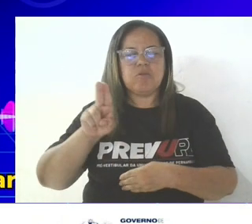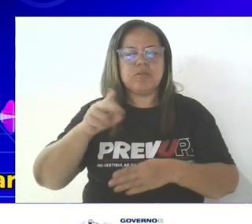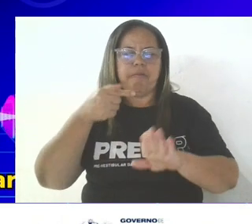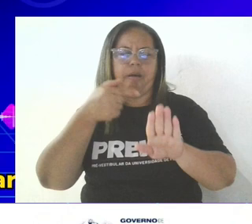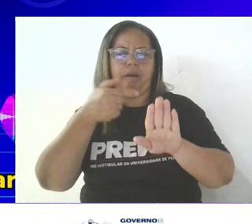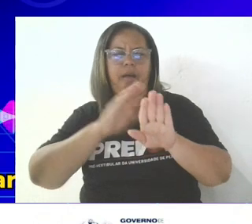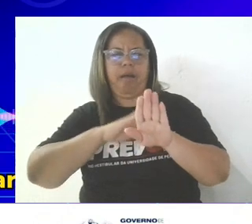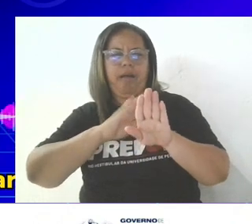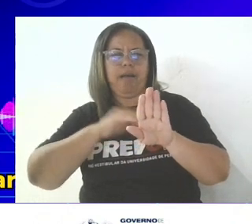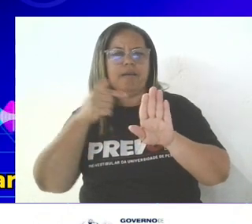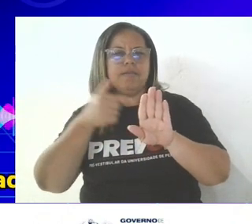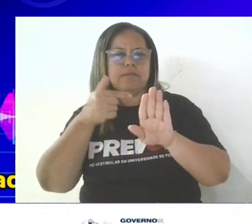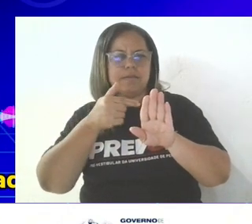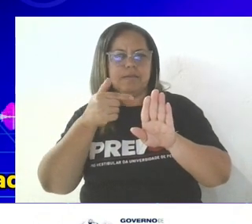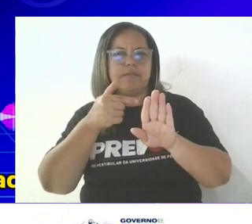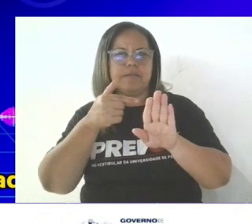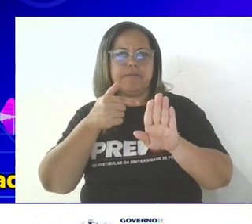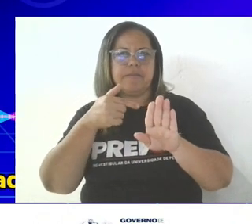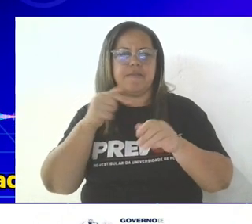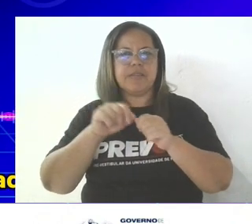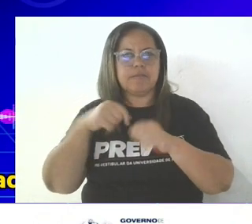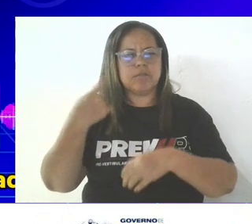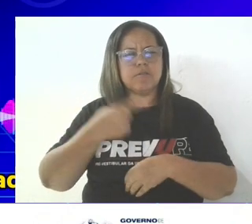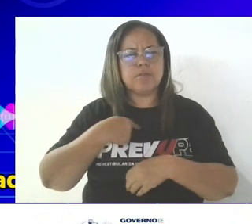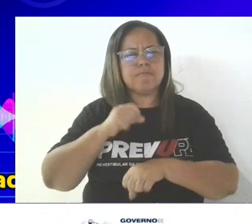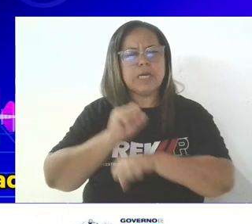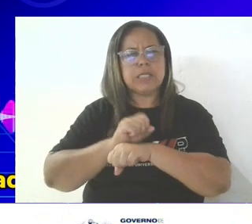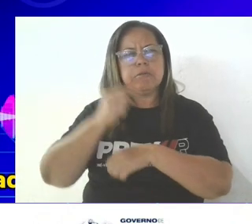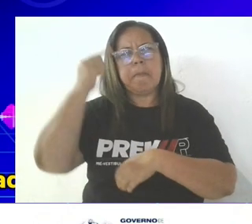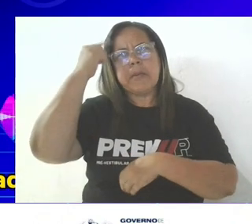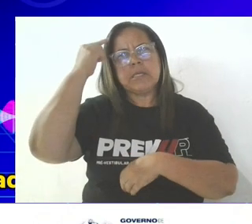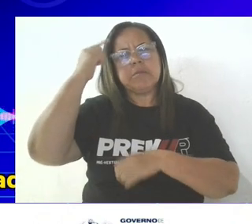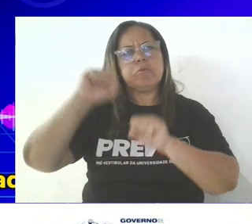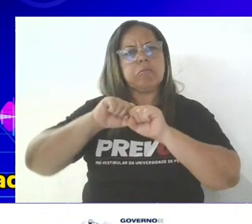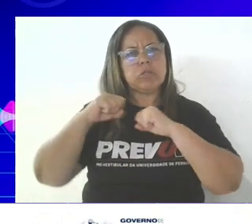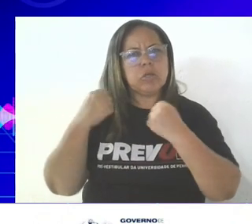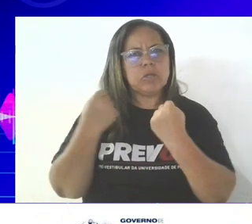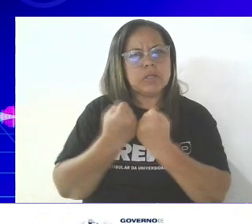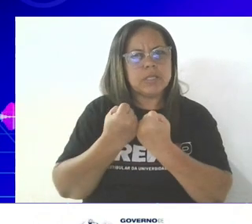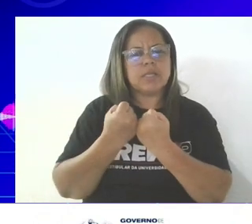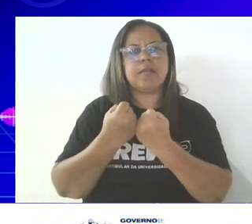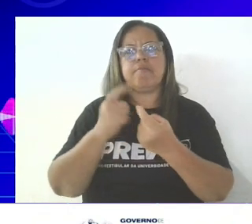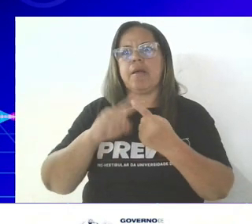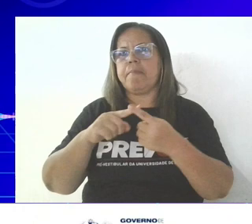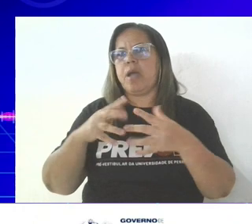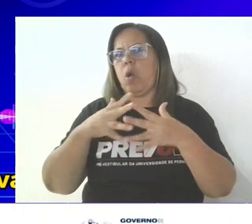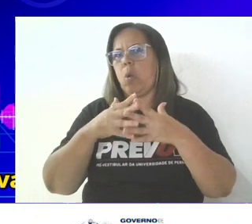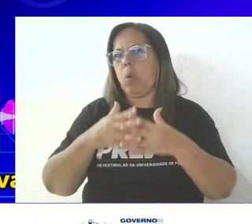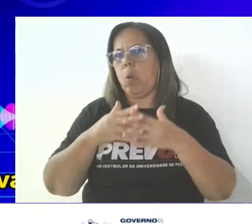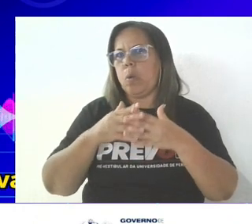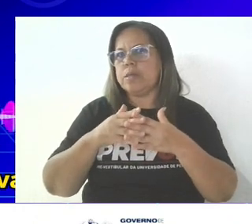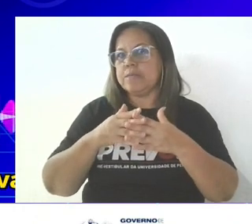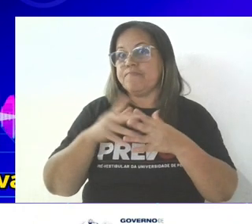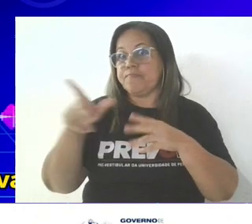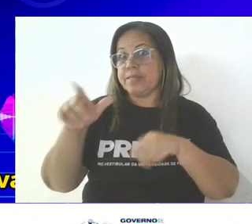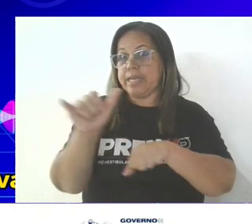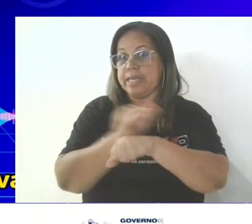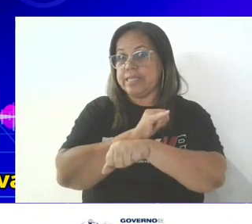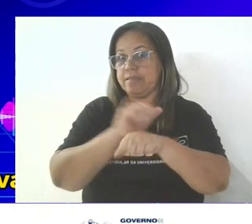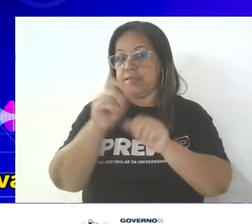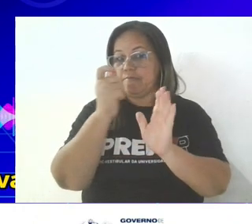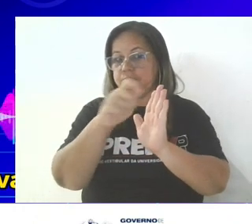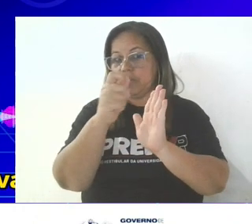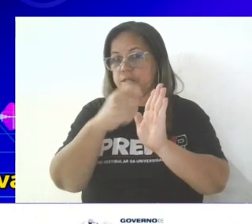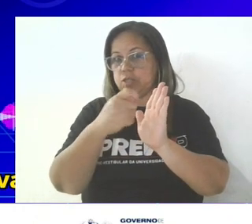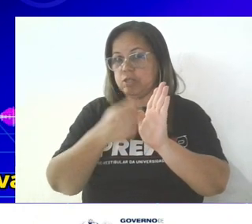dose de ironia e sarcasmo desafiando a gente e a pensar sobre a sociedade e suas confusões essa técnica de escrita